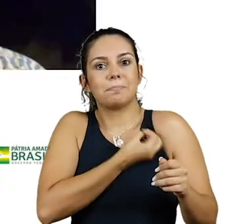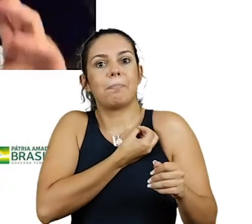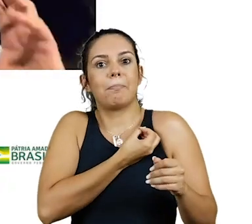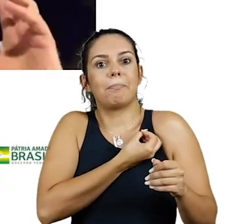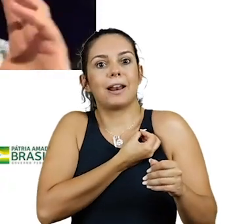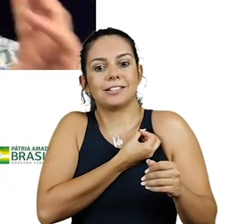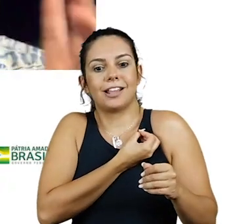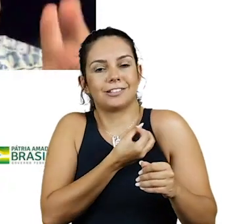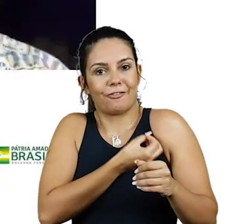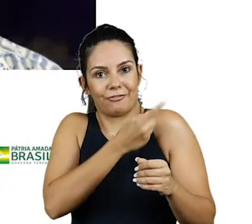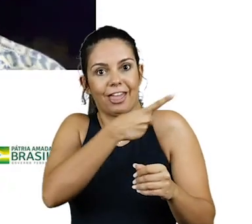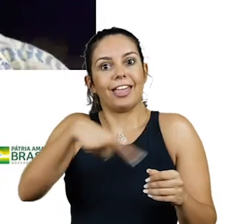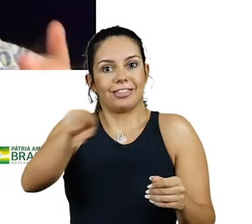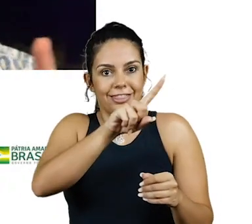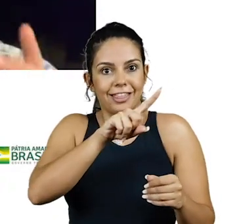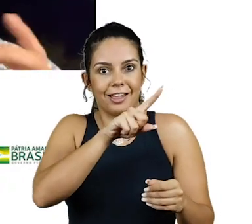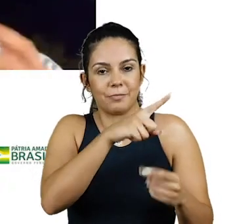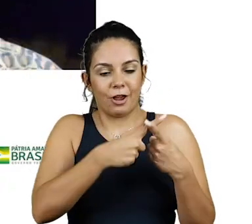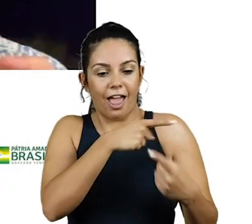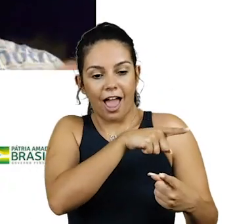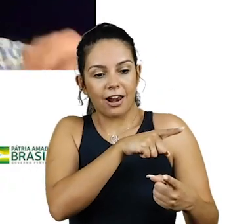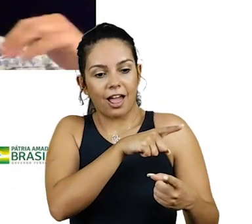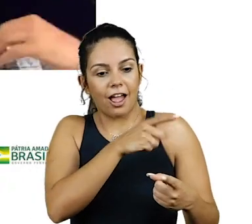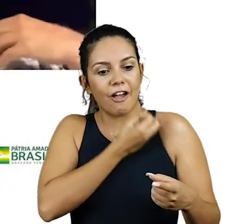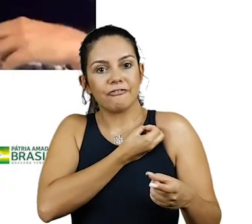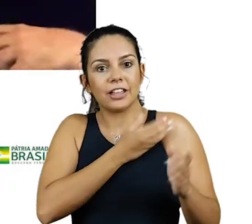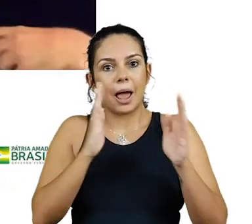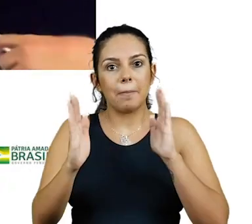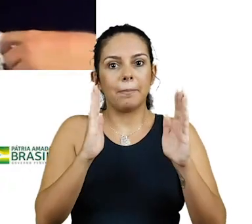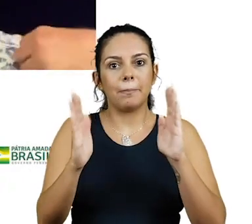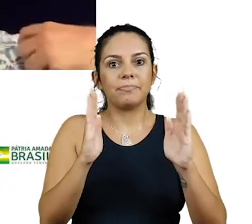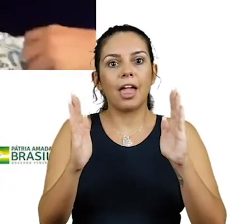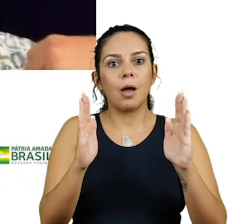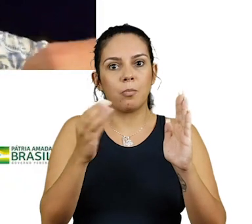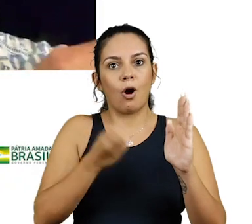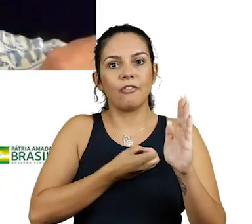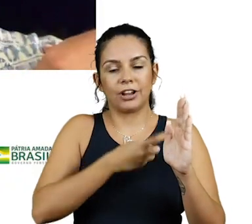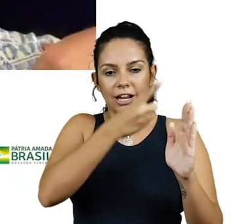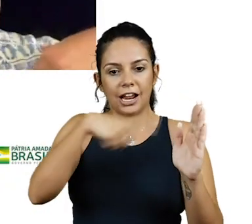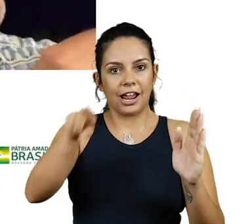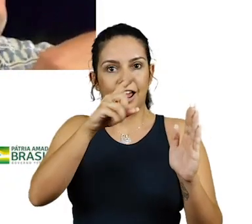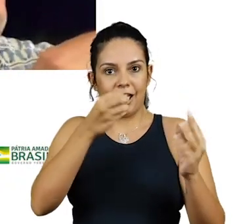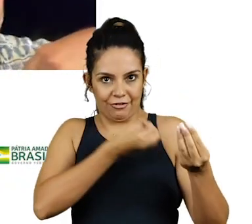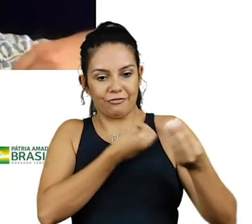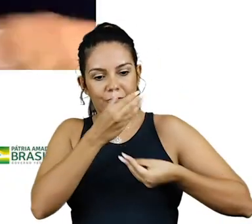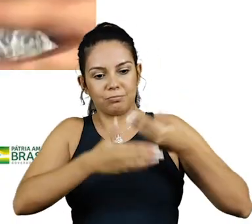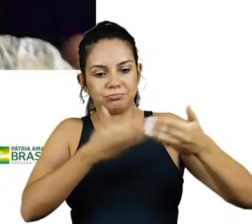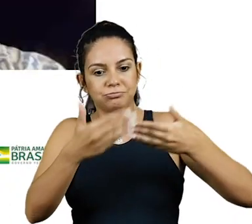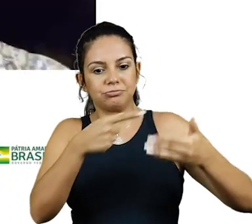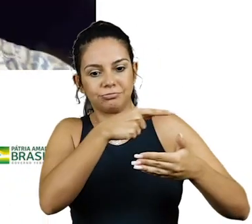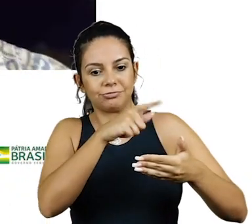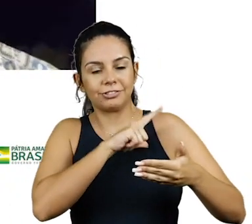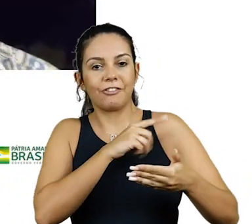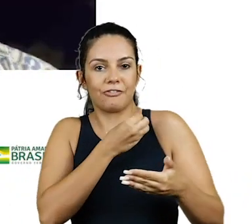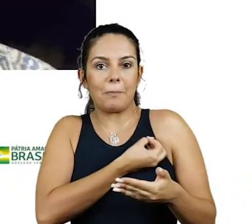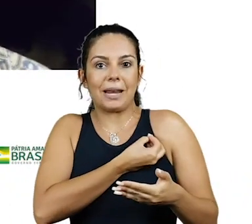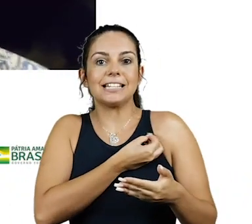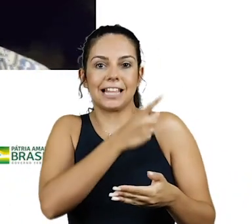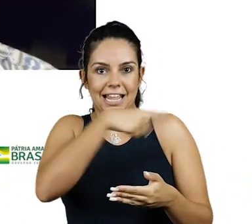sem dúvida, mas uma referência de vida. Então tudo isso me deixou com uma responsabilidade muito grande, que eu acho que